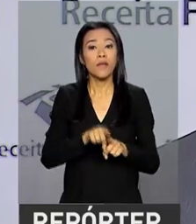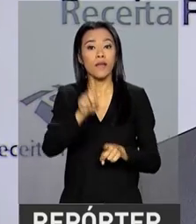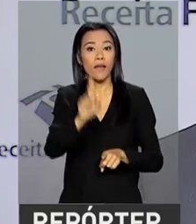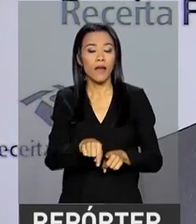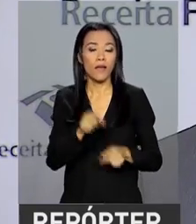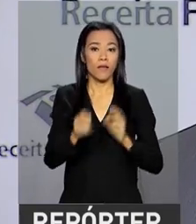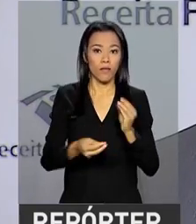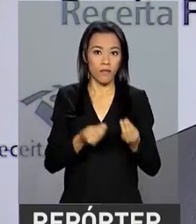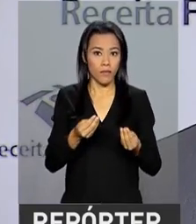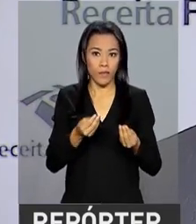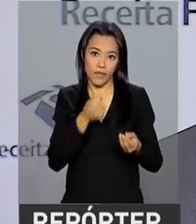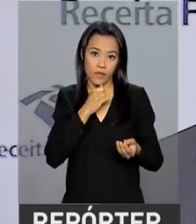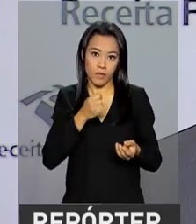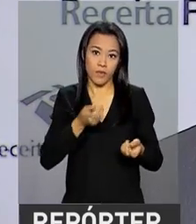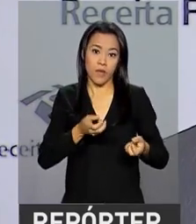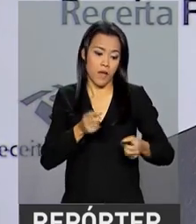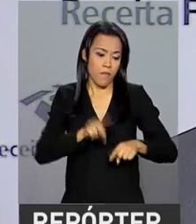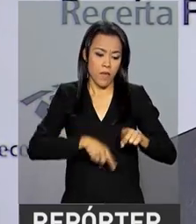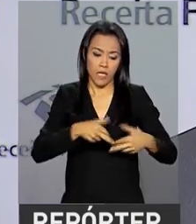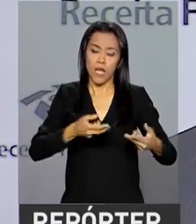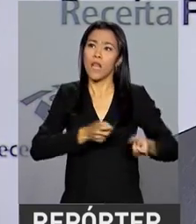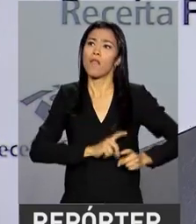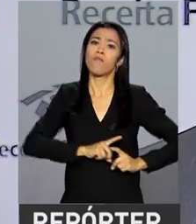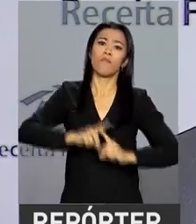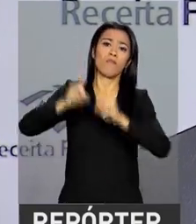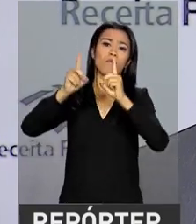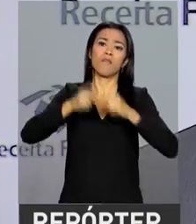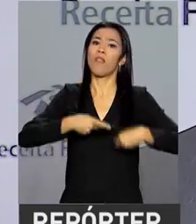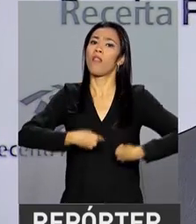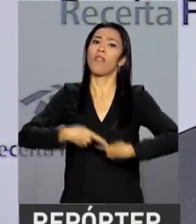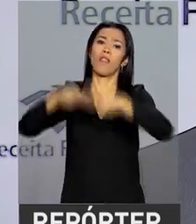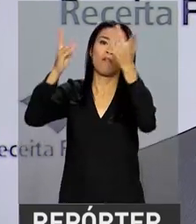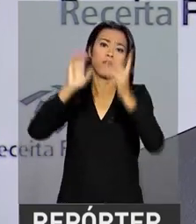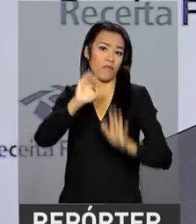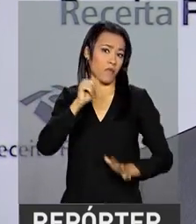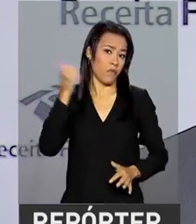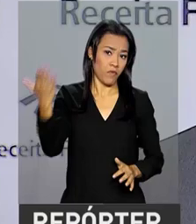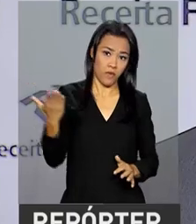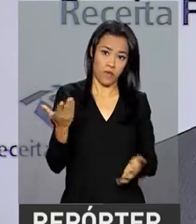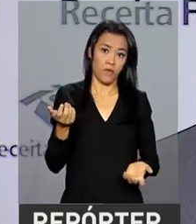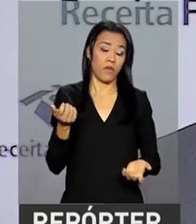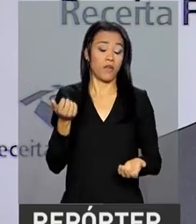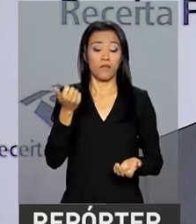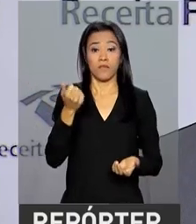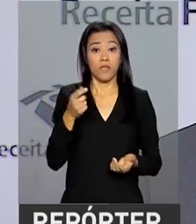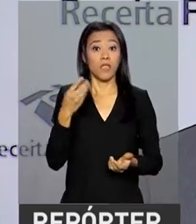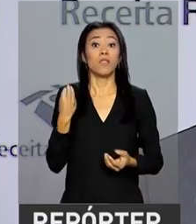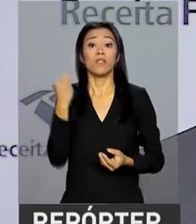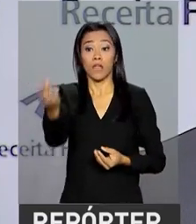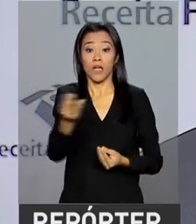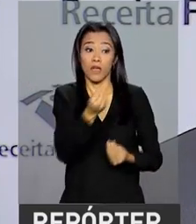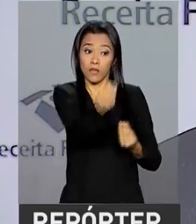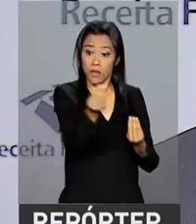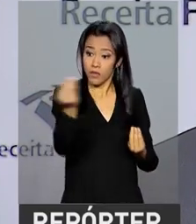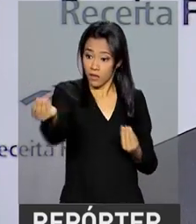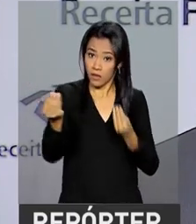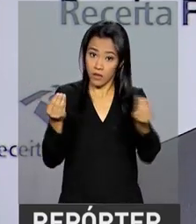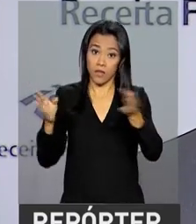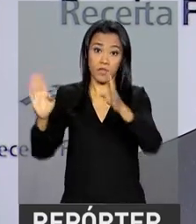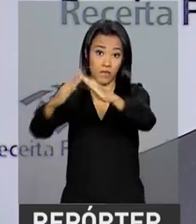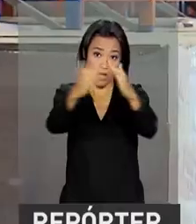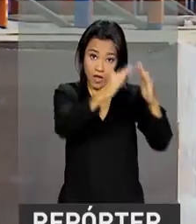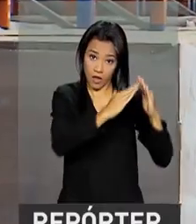exportar mercadorias de qualquer valor por entrega nem porta-a-porta pelas empresas de remessa expressa